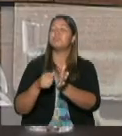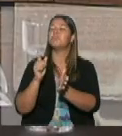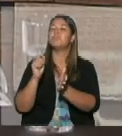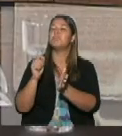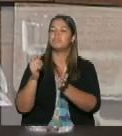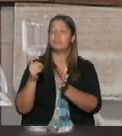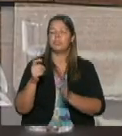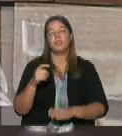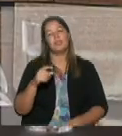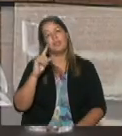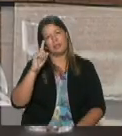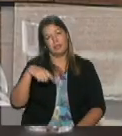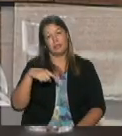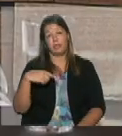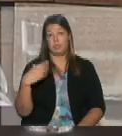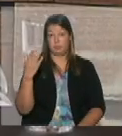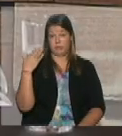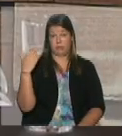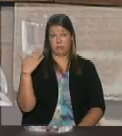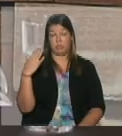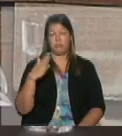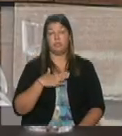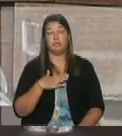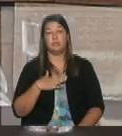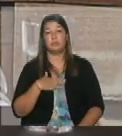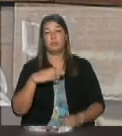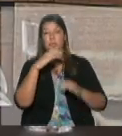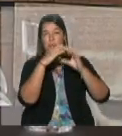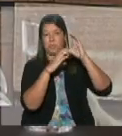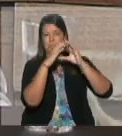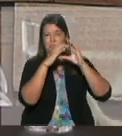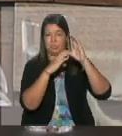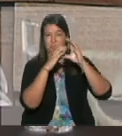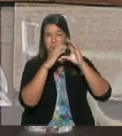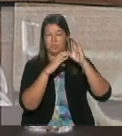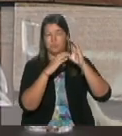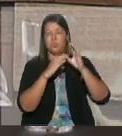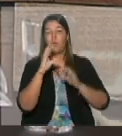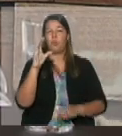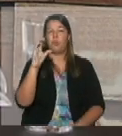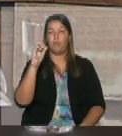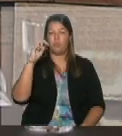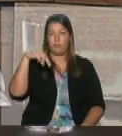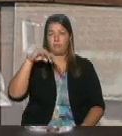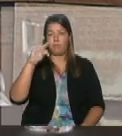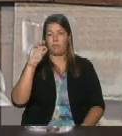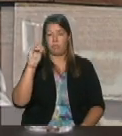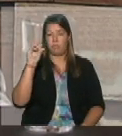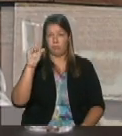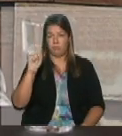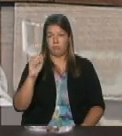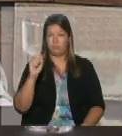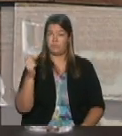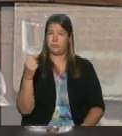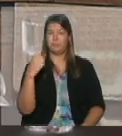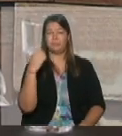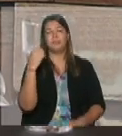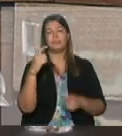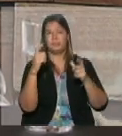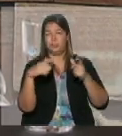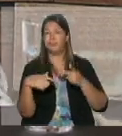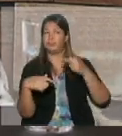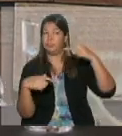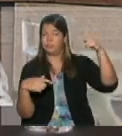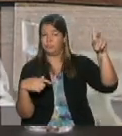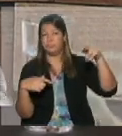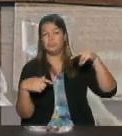um concurso de contos para o jornal, que quem patrocinou foi o Experimento Convivência Internacional e